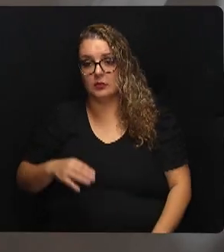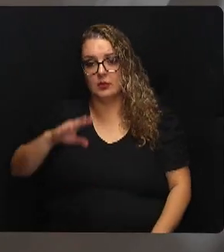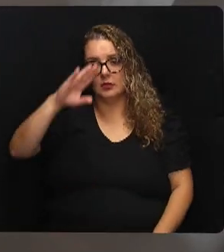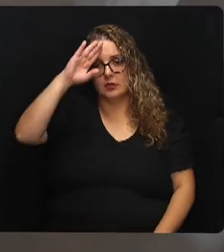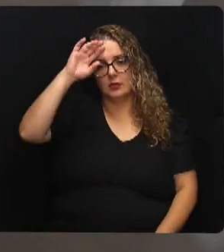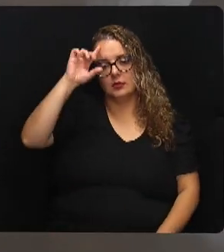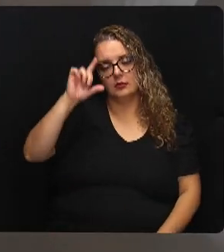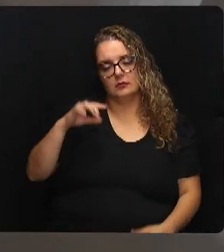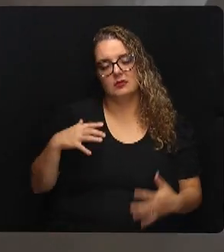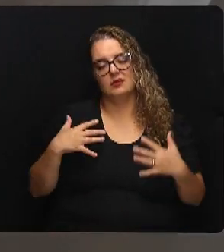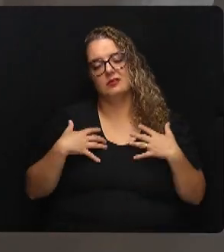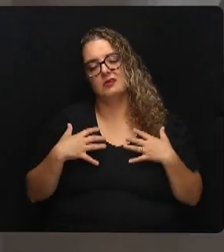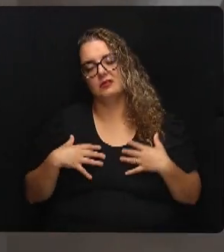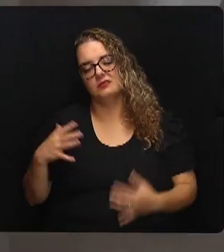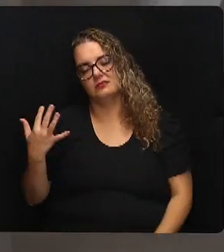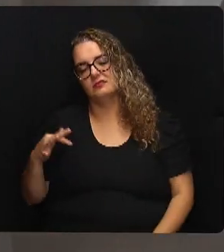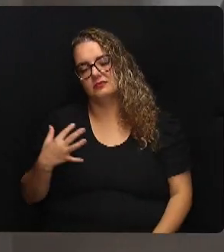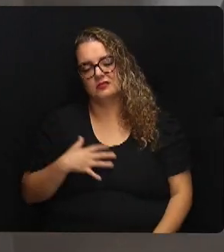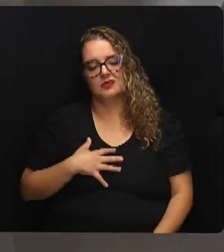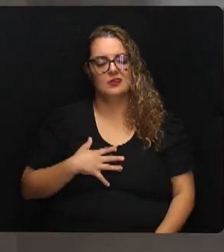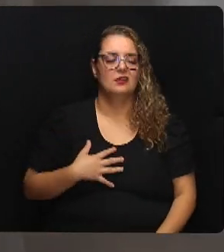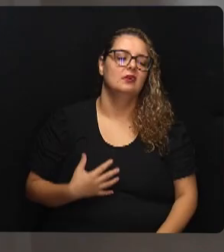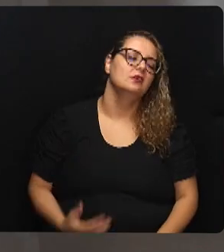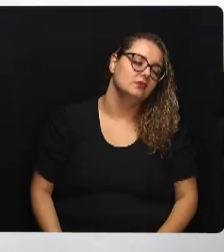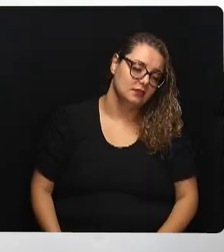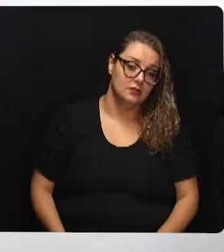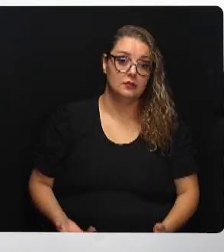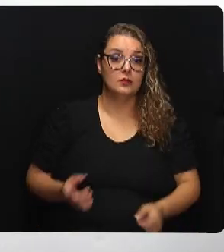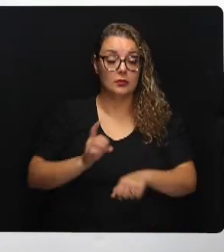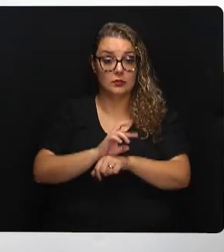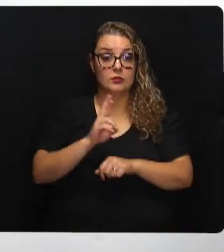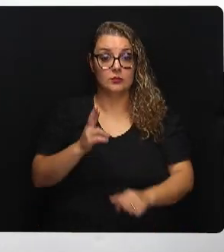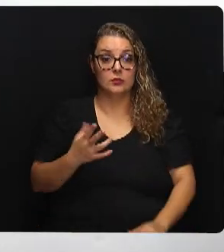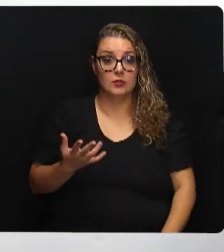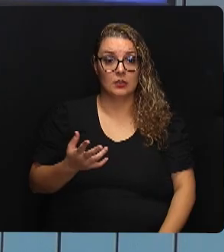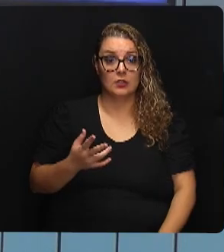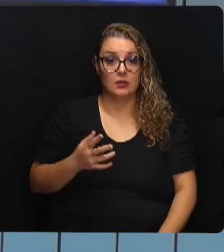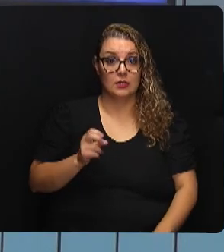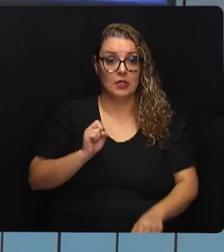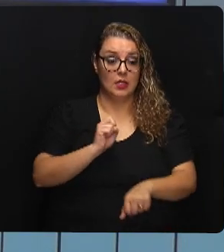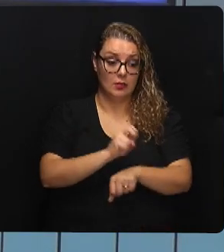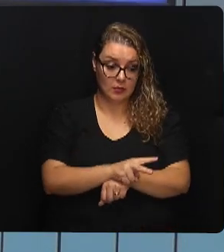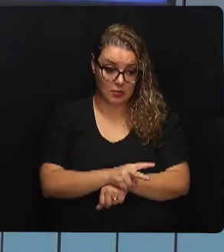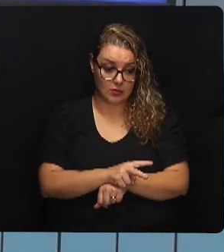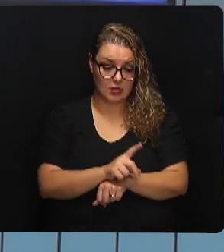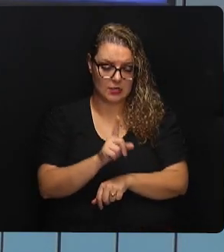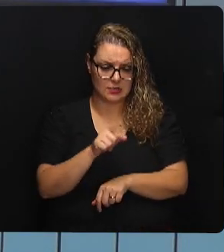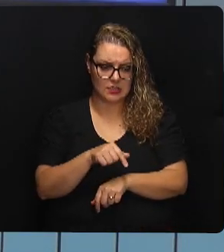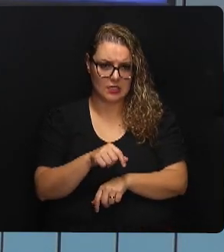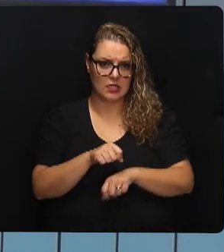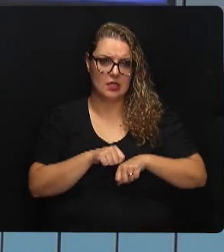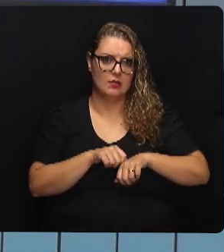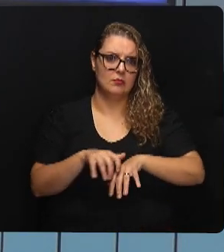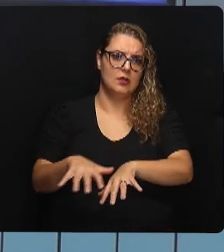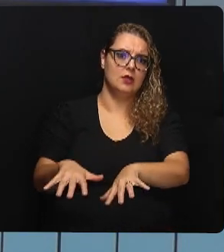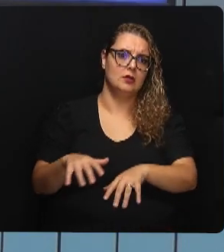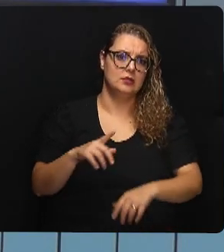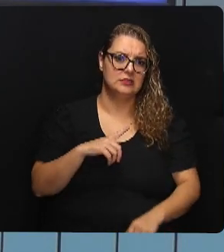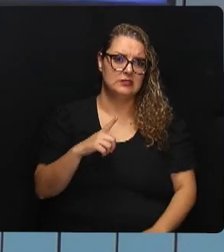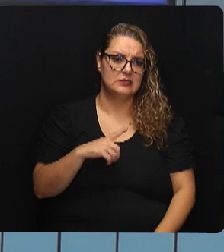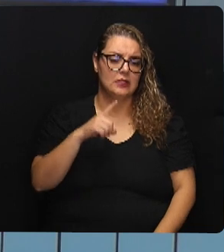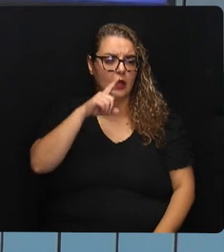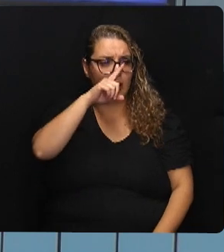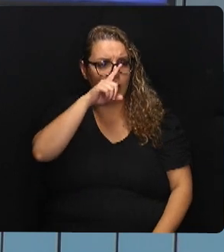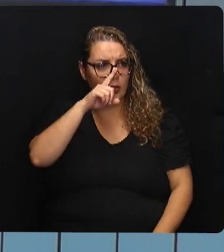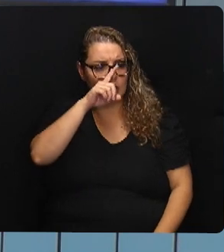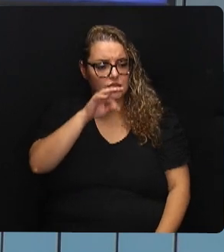gastrointestinal, podem ter febre baixa, dor no corpo, mal-estar. Doutora Fernanda, a virose, ela é